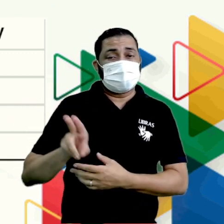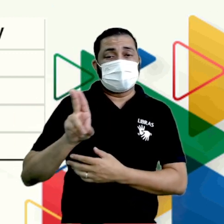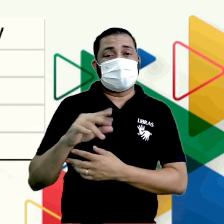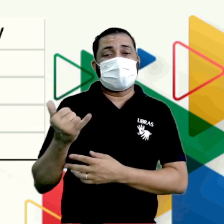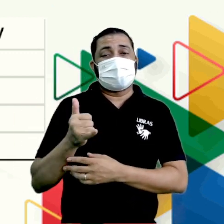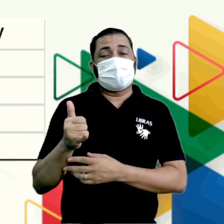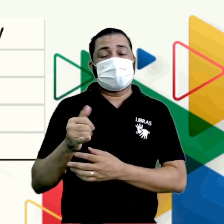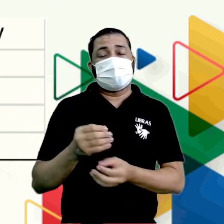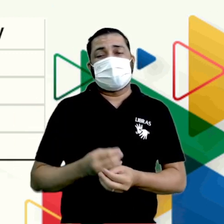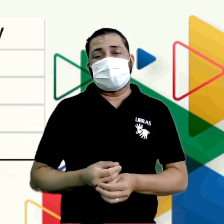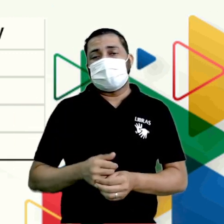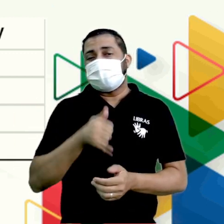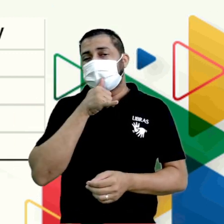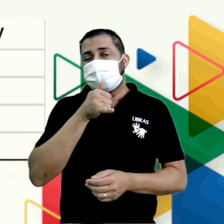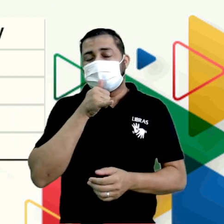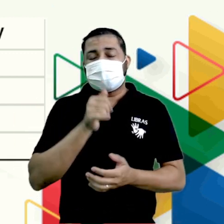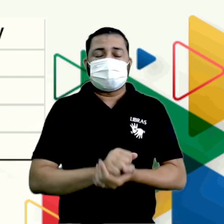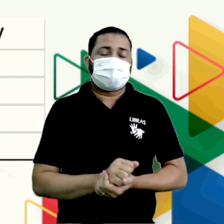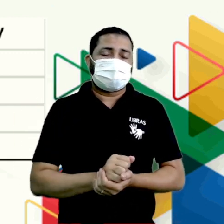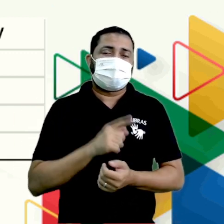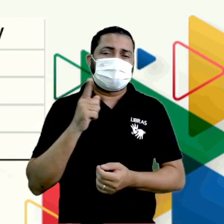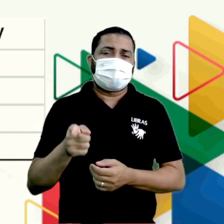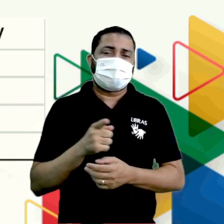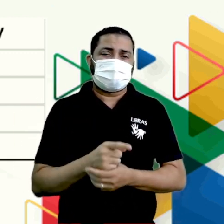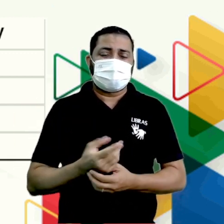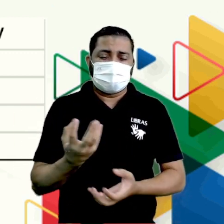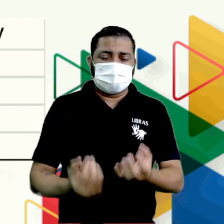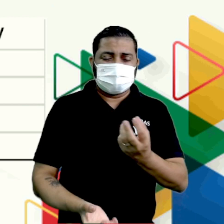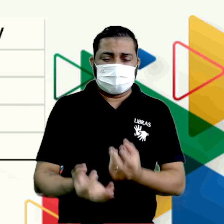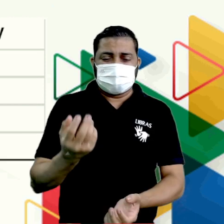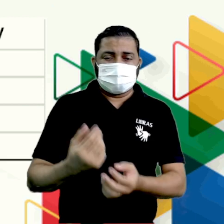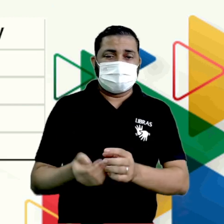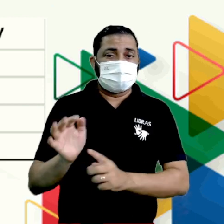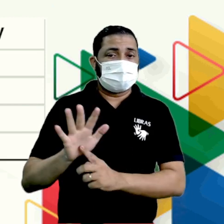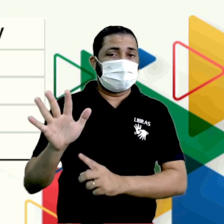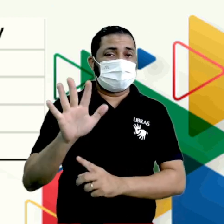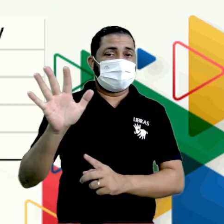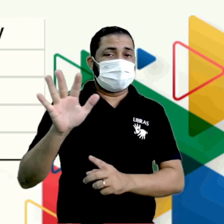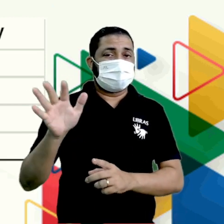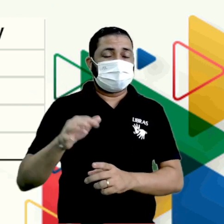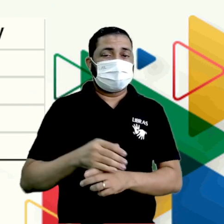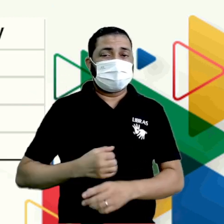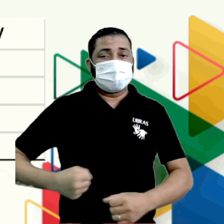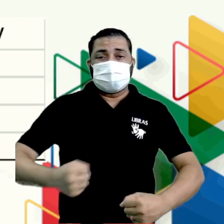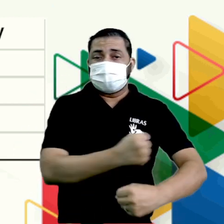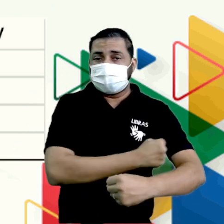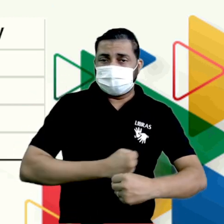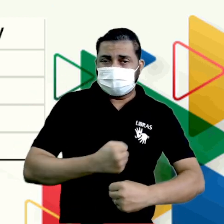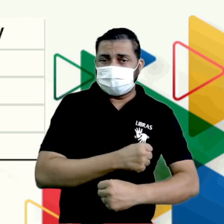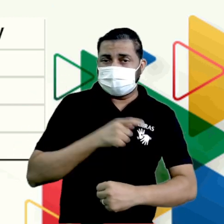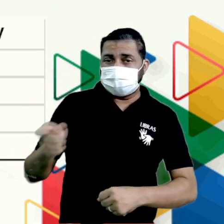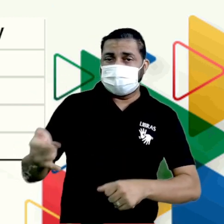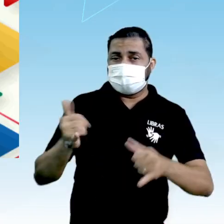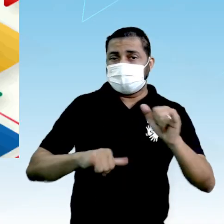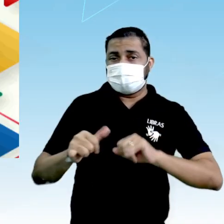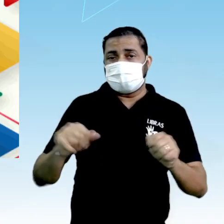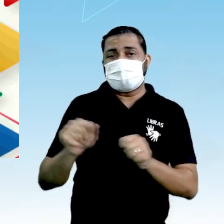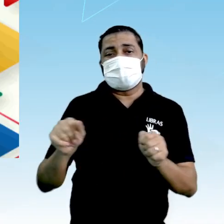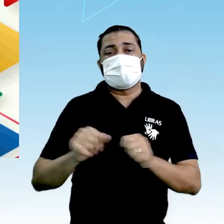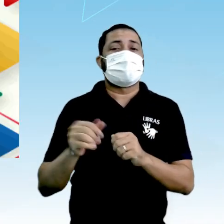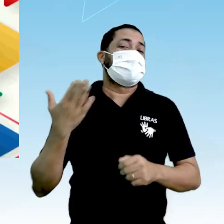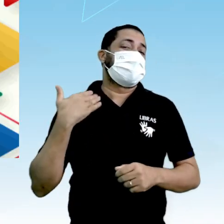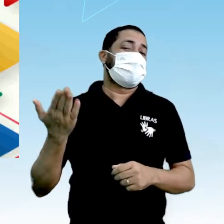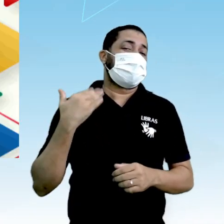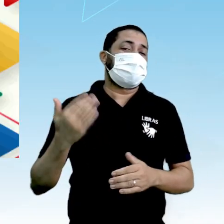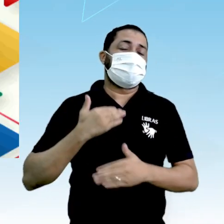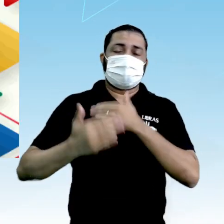ocorre. Por exemplo, você queimando o gás de cozinha na sua casa, aquela reação química produz calor. Então, é